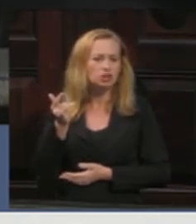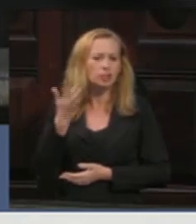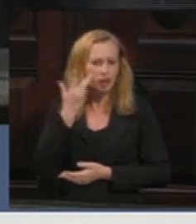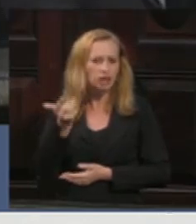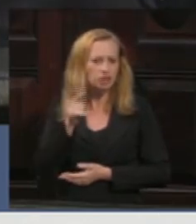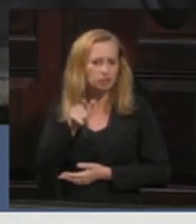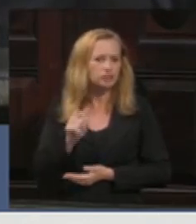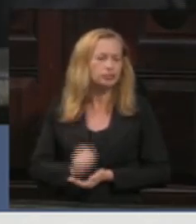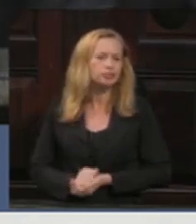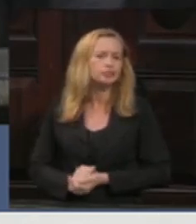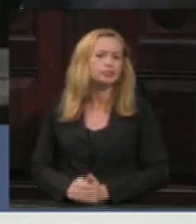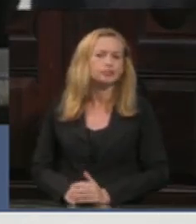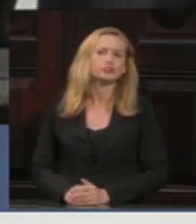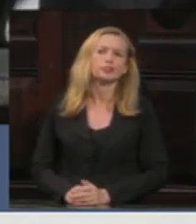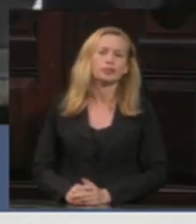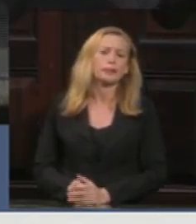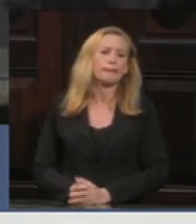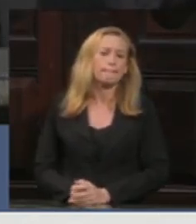Quinta.